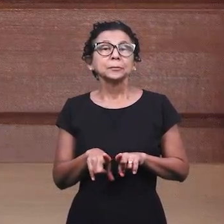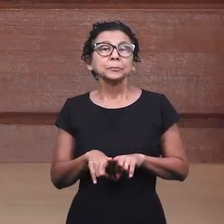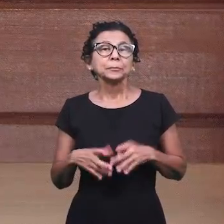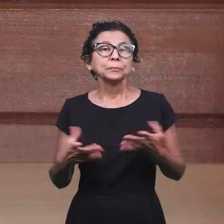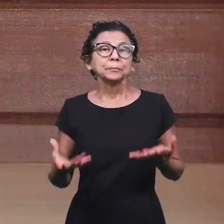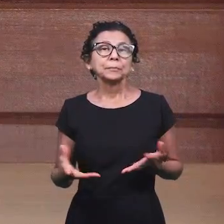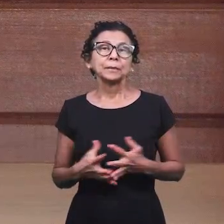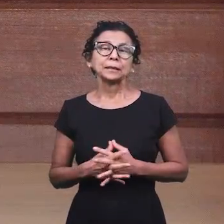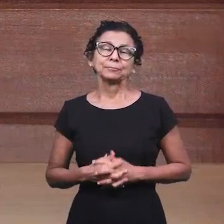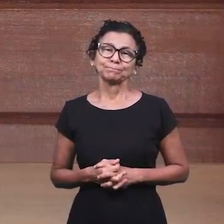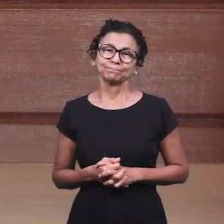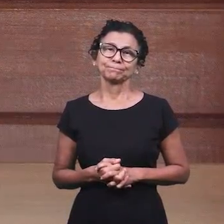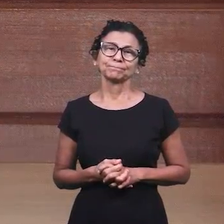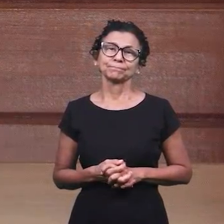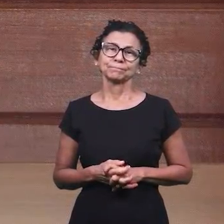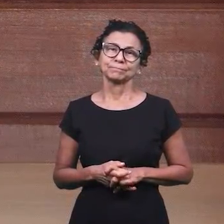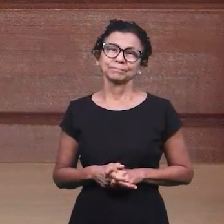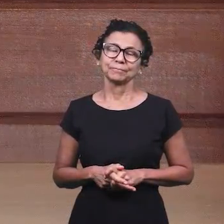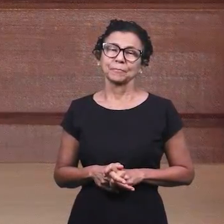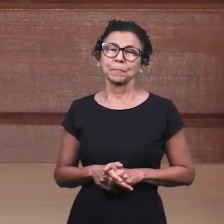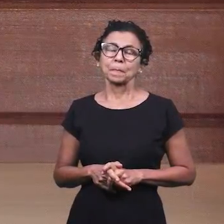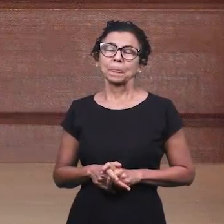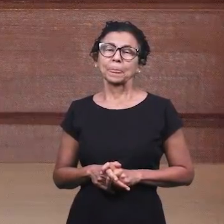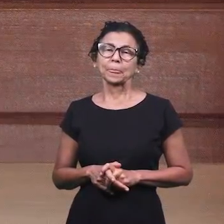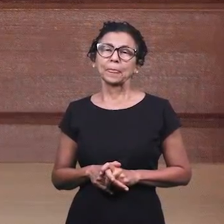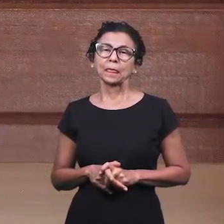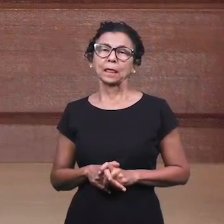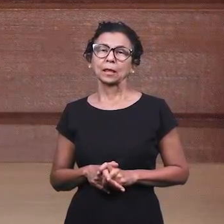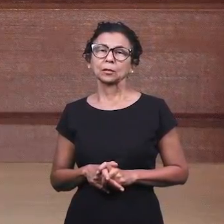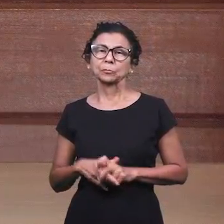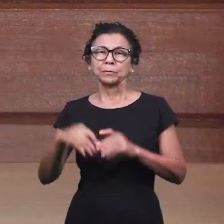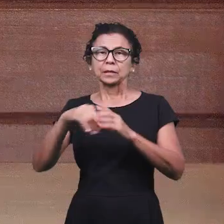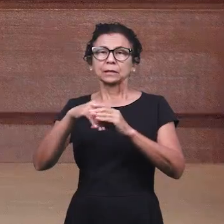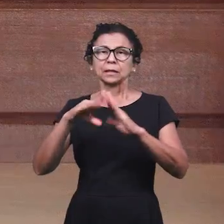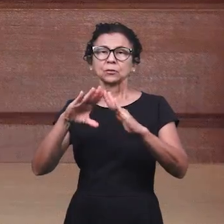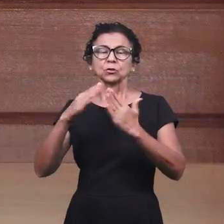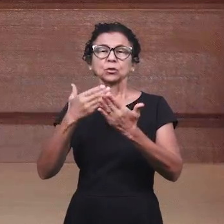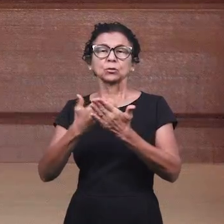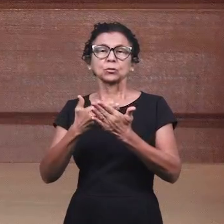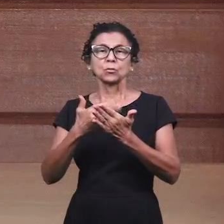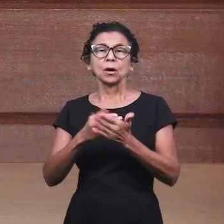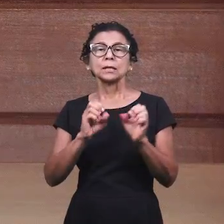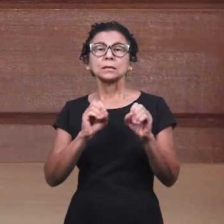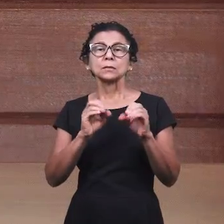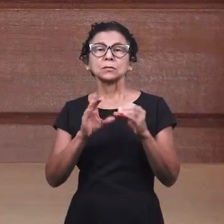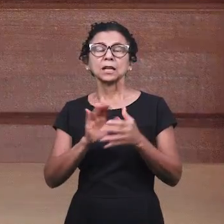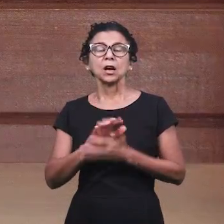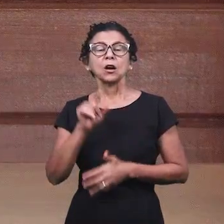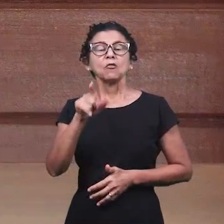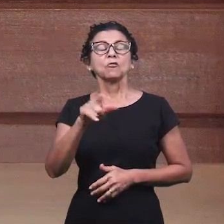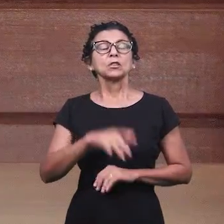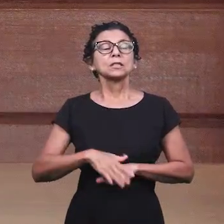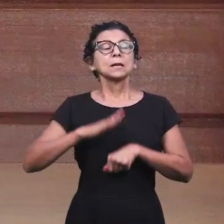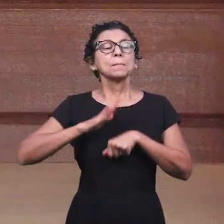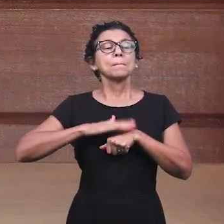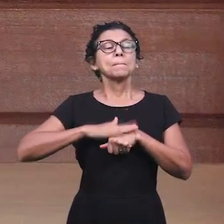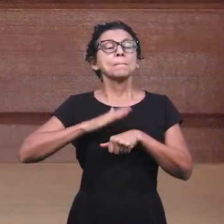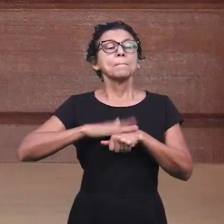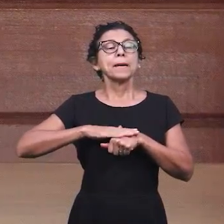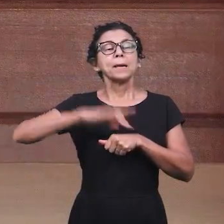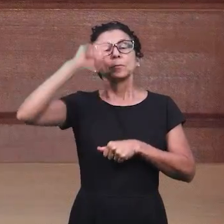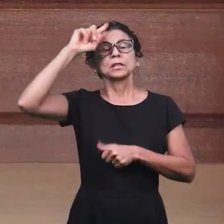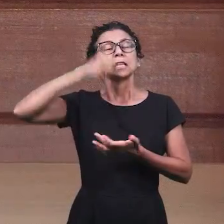blasfemos. Aqui um ponto muito importante: desobedientes a pais e mães, exatamente para confrontar aquilo que é a